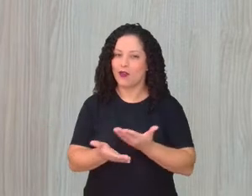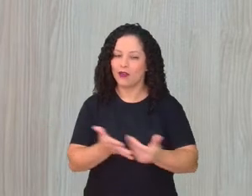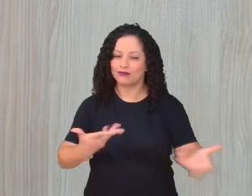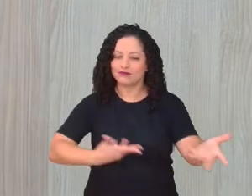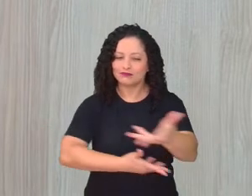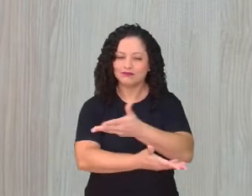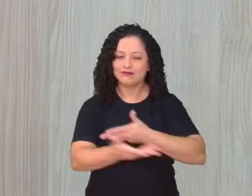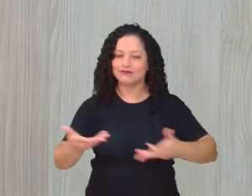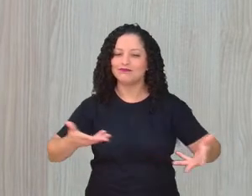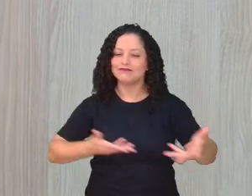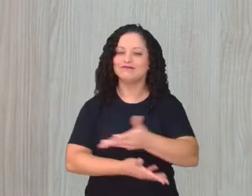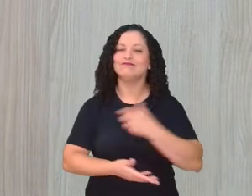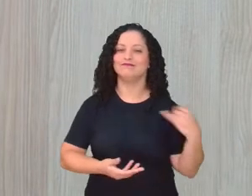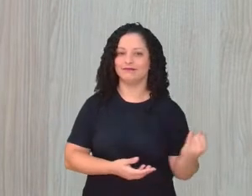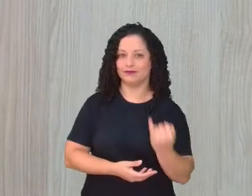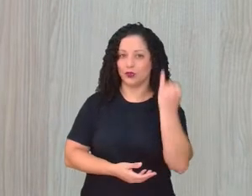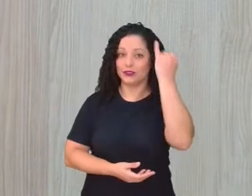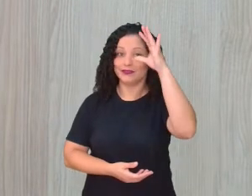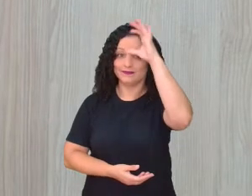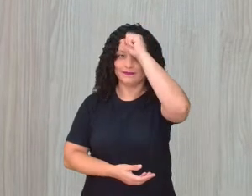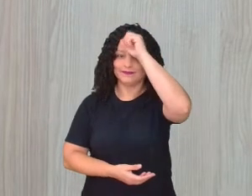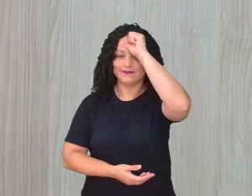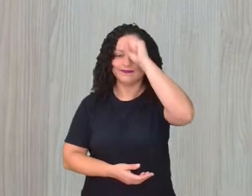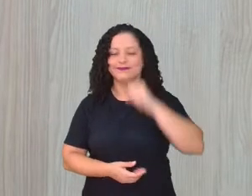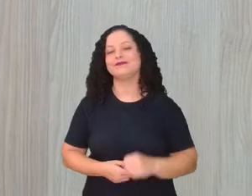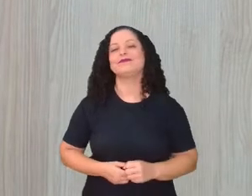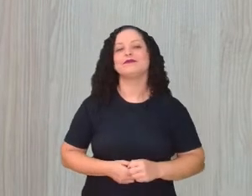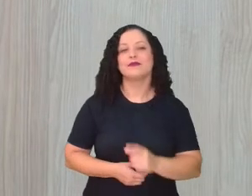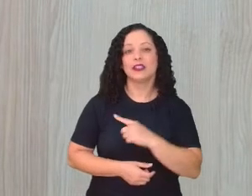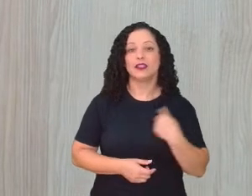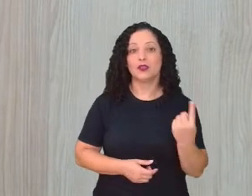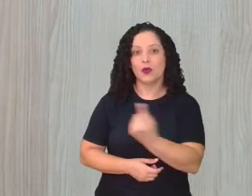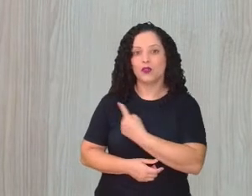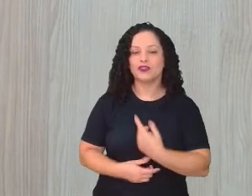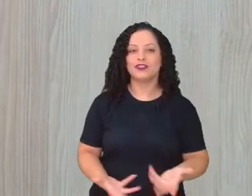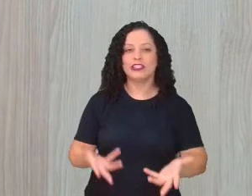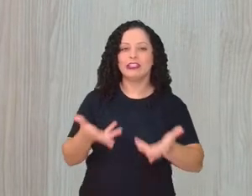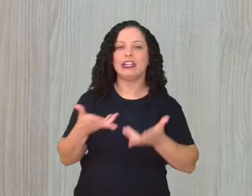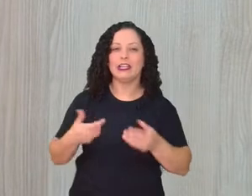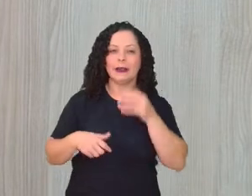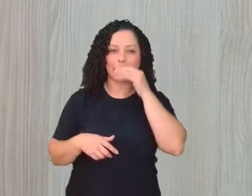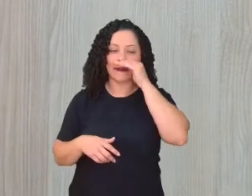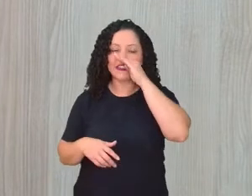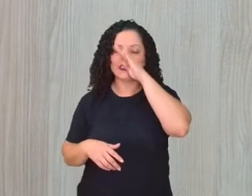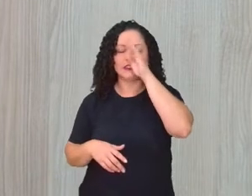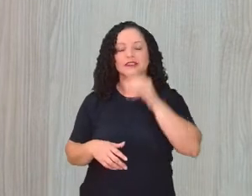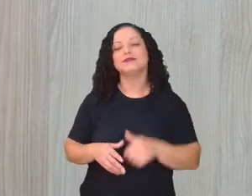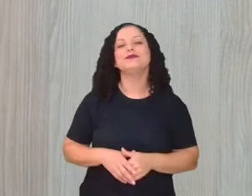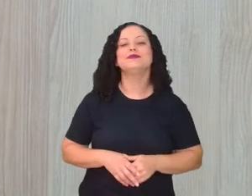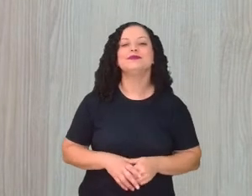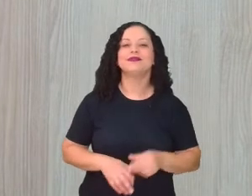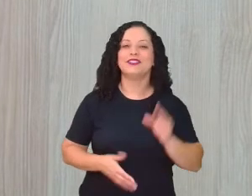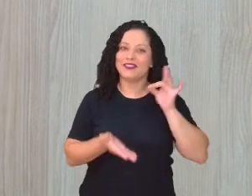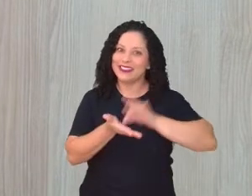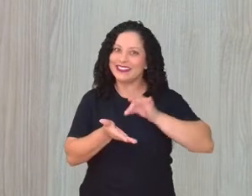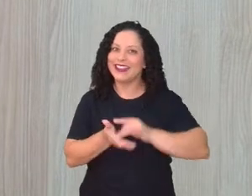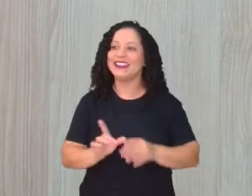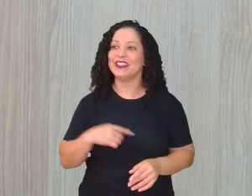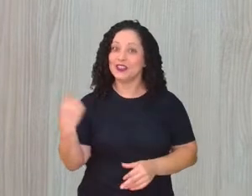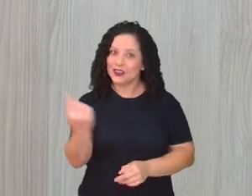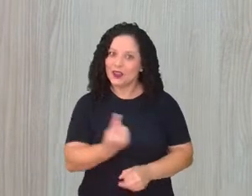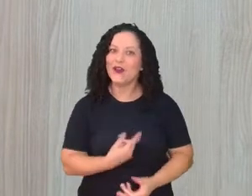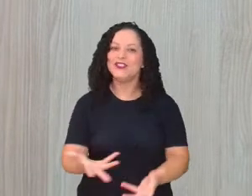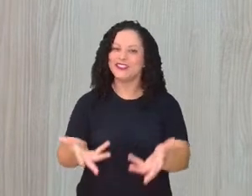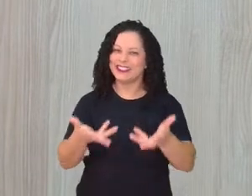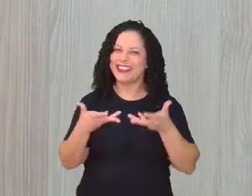que fortalece o nosso aprendizado. E a gente quer ampliar, a gente quer fazer a gente, na realidade,